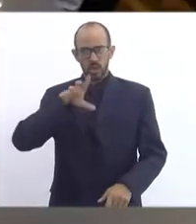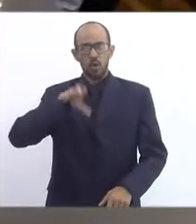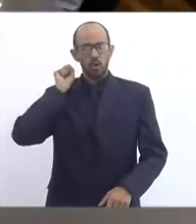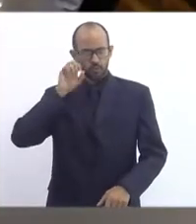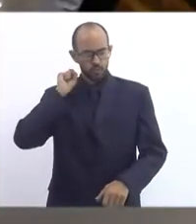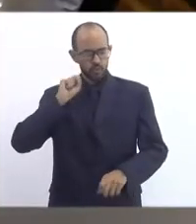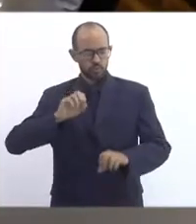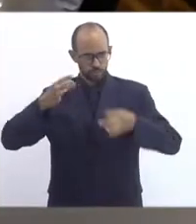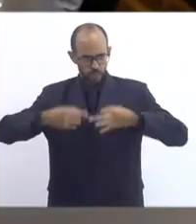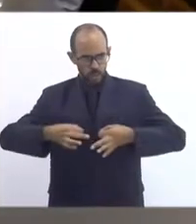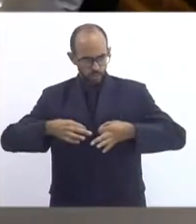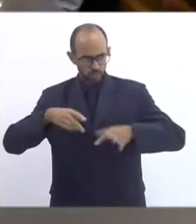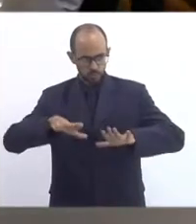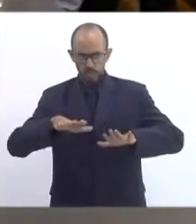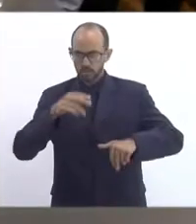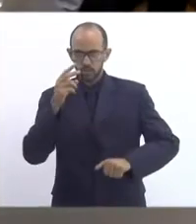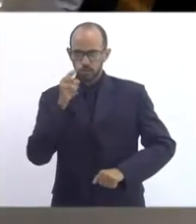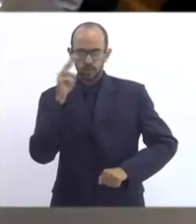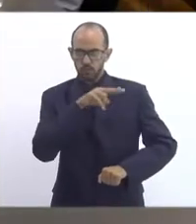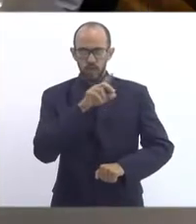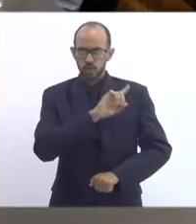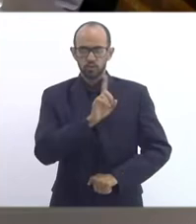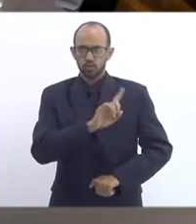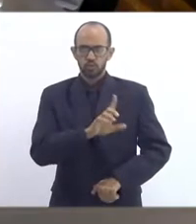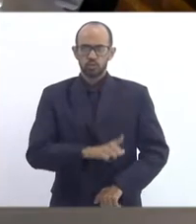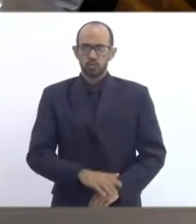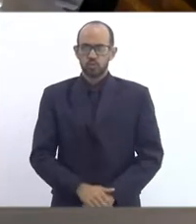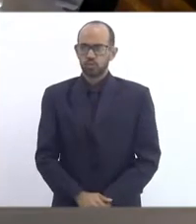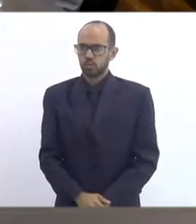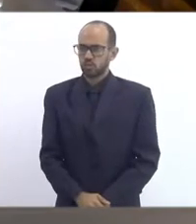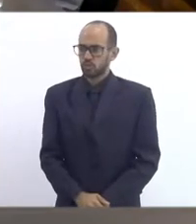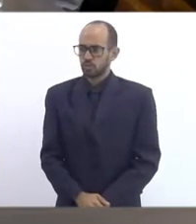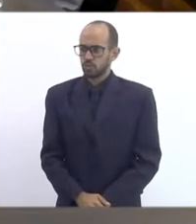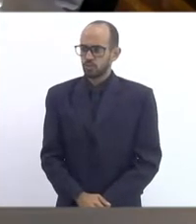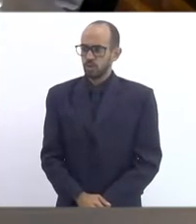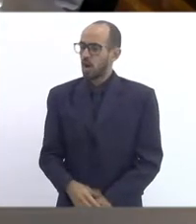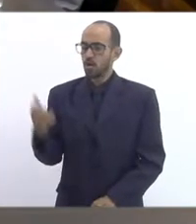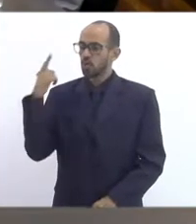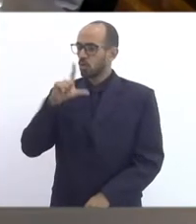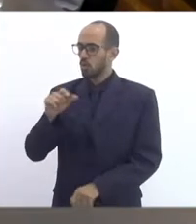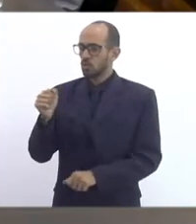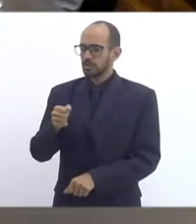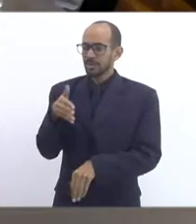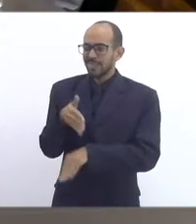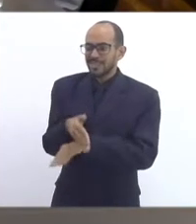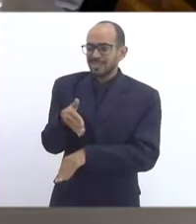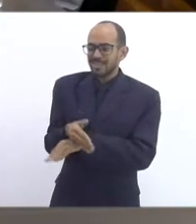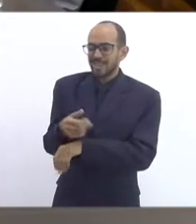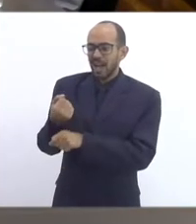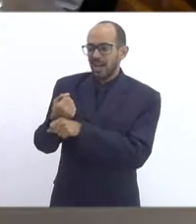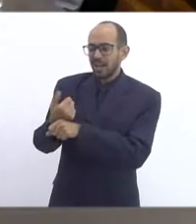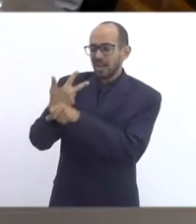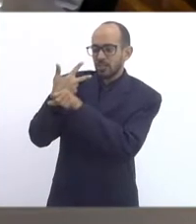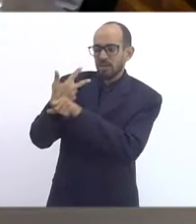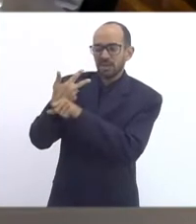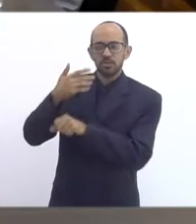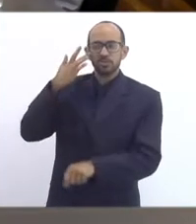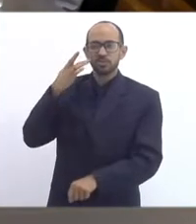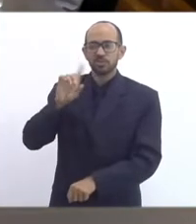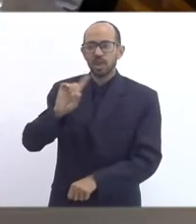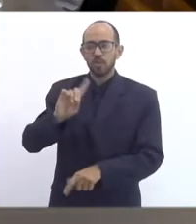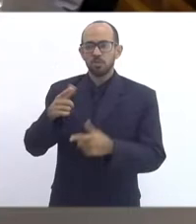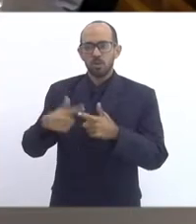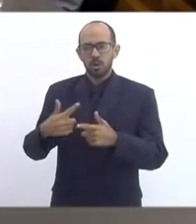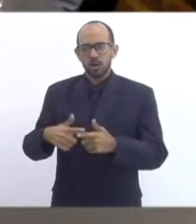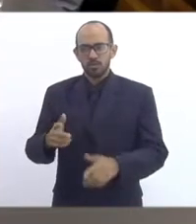está, né? Estou ouvindo, mas estamos não... Estamos ouvindo, Chico Machado. Eu não estou conseguindo acessar a câmera, não sei por quê. Não, mas já está